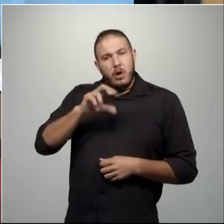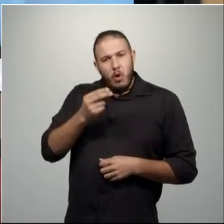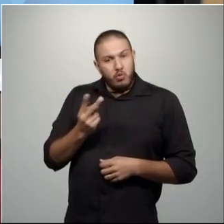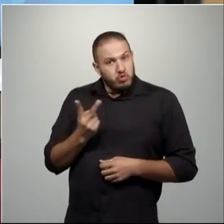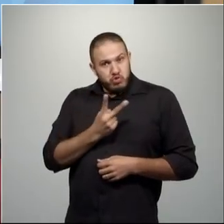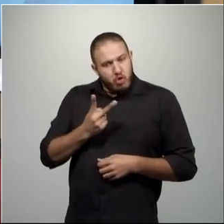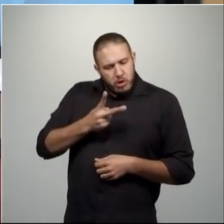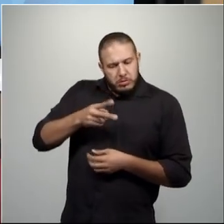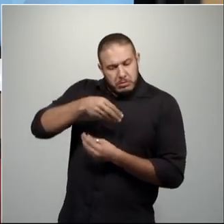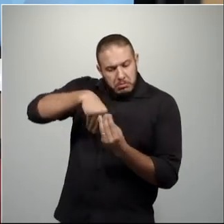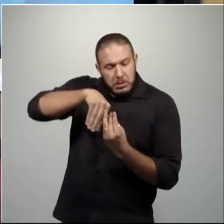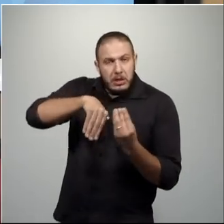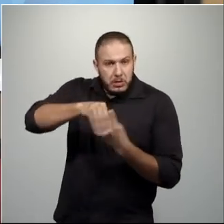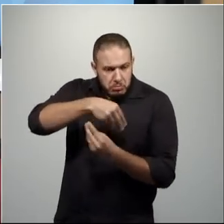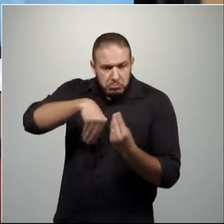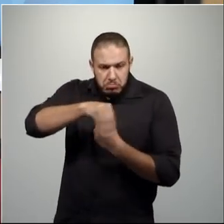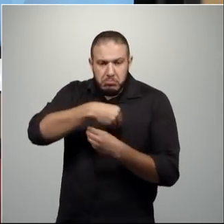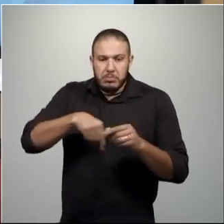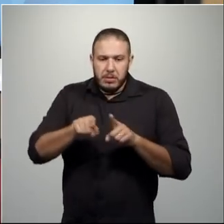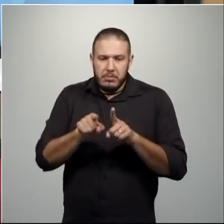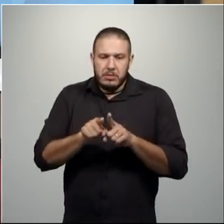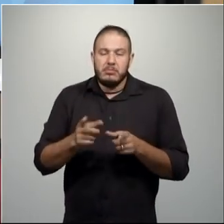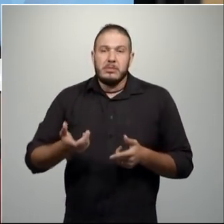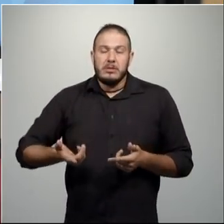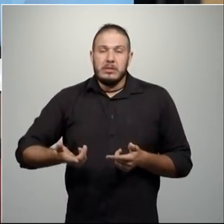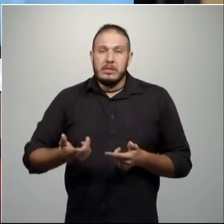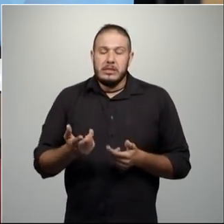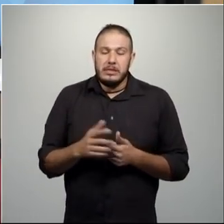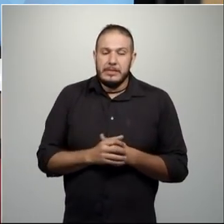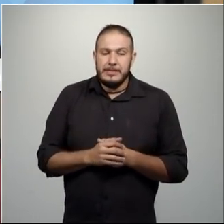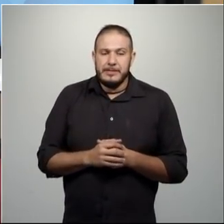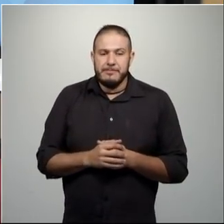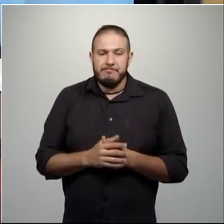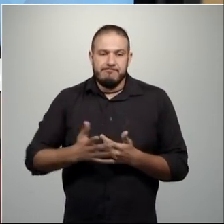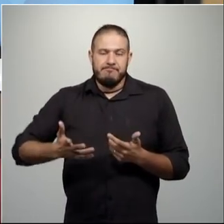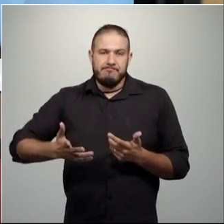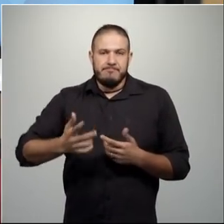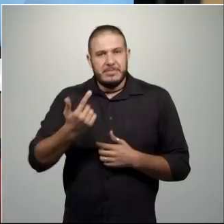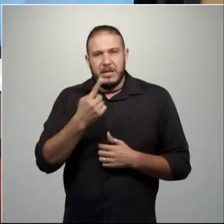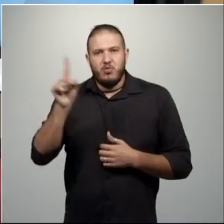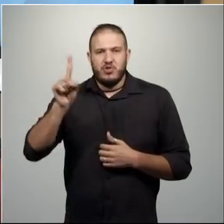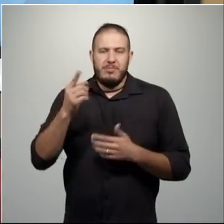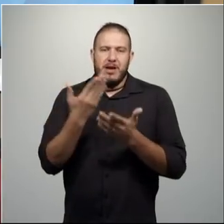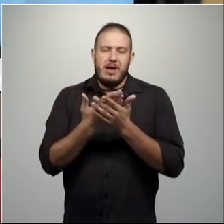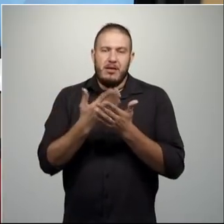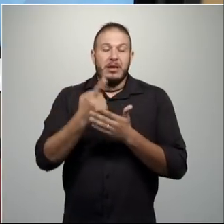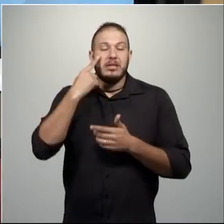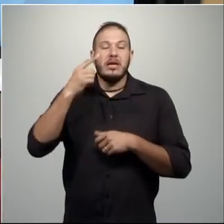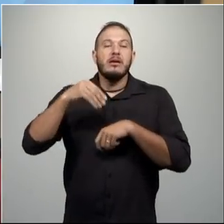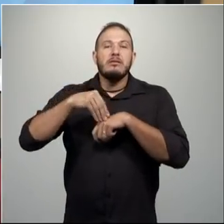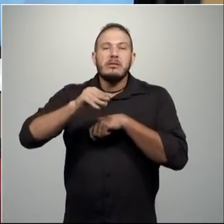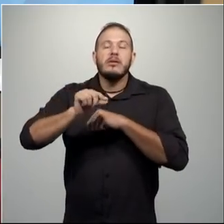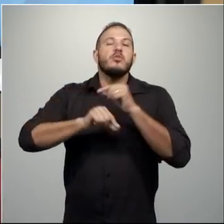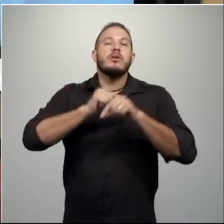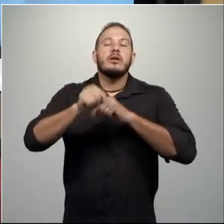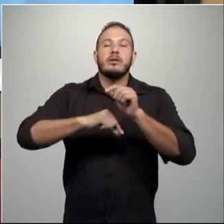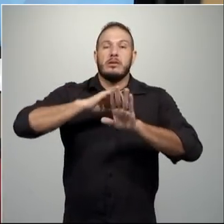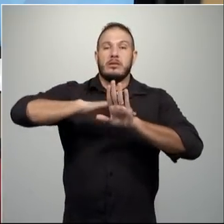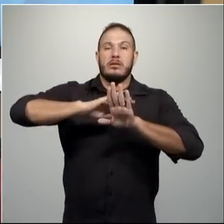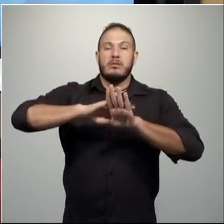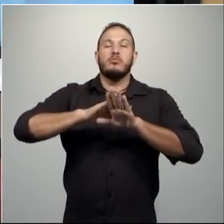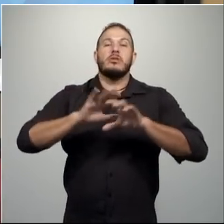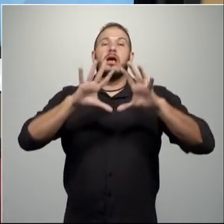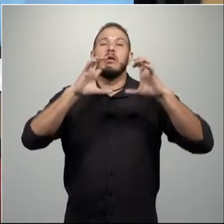que é nuvem híbrida e na última aula a ideia é falar o que está por trás das